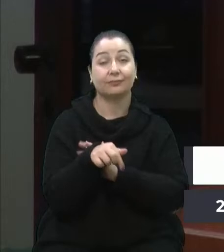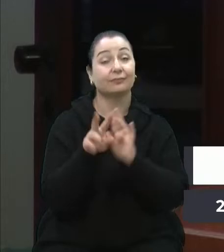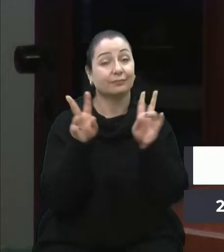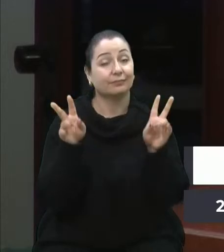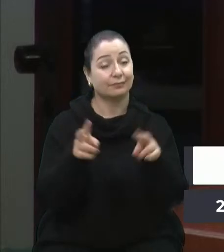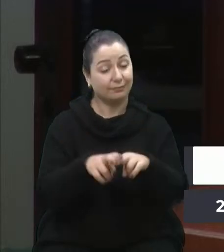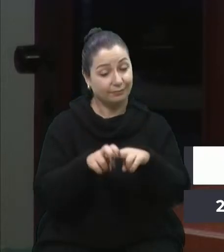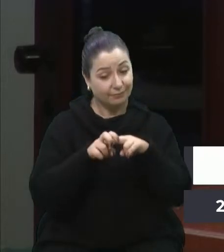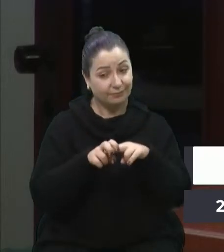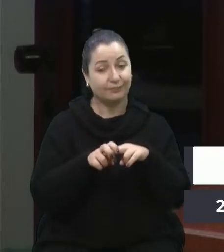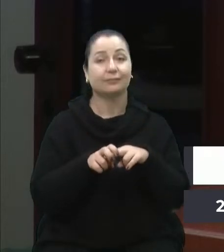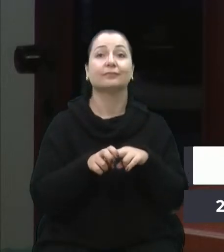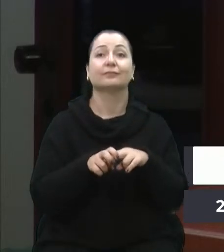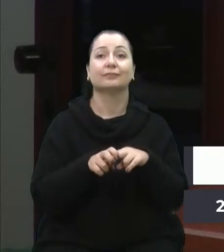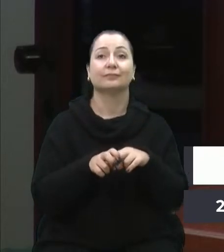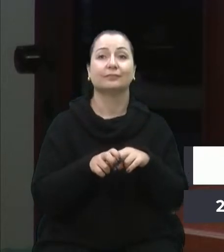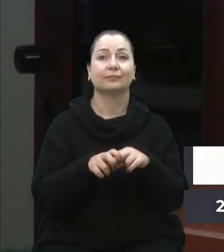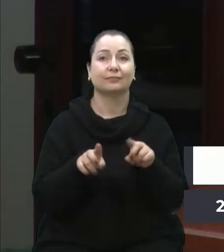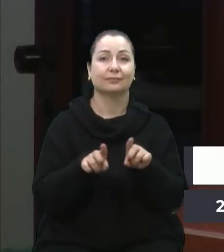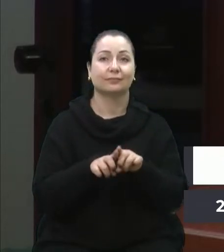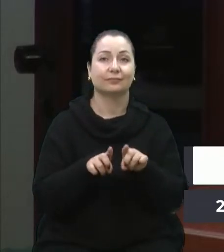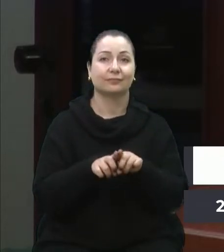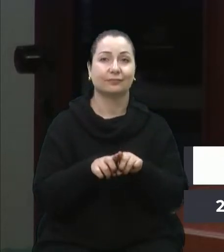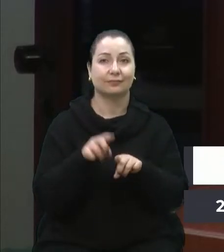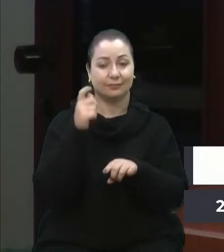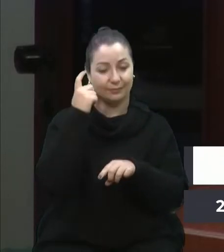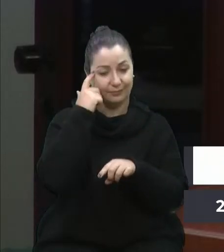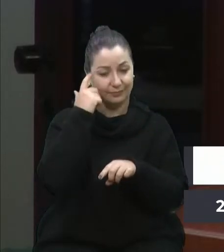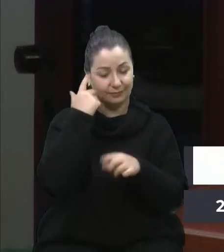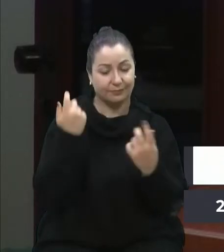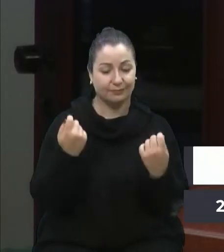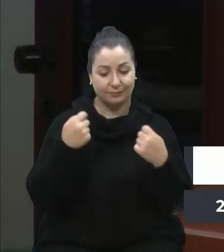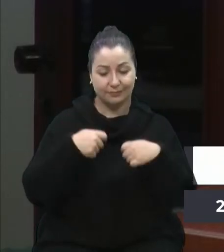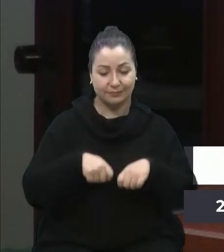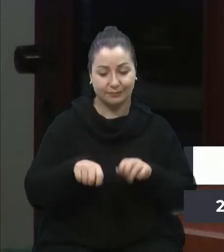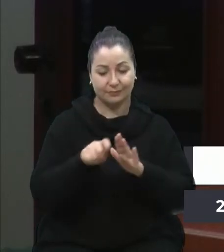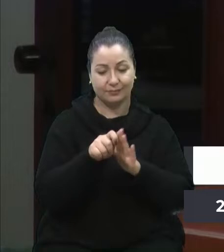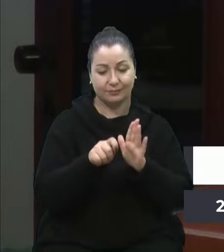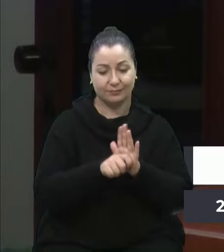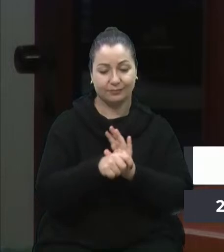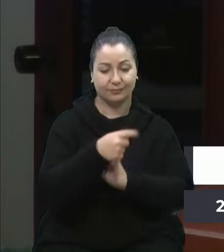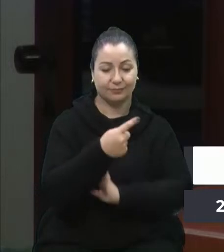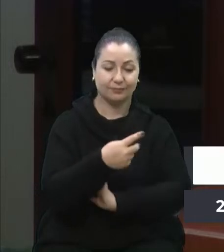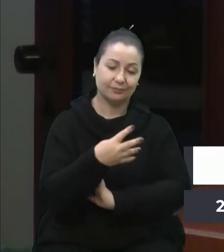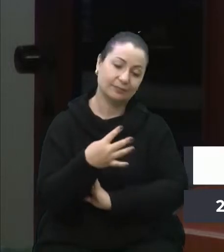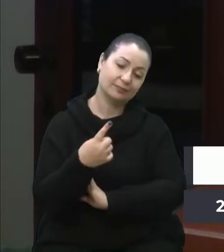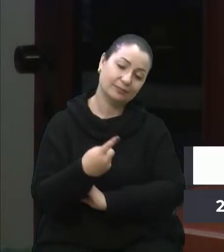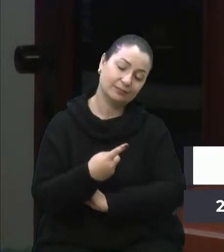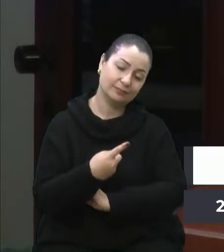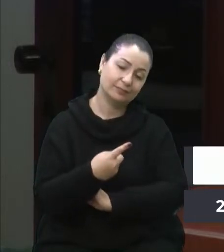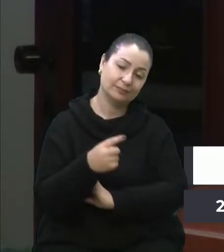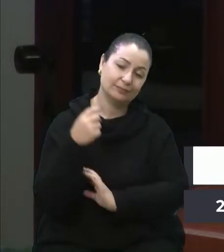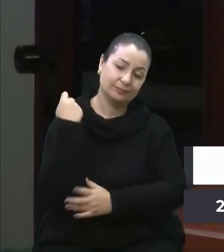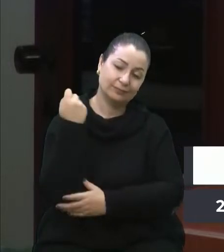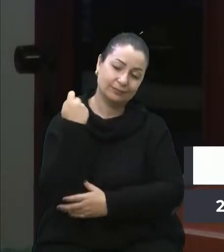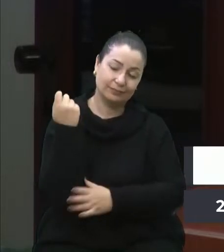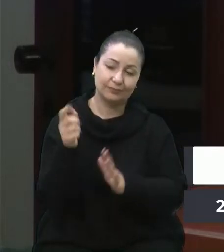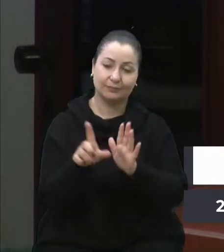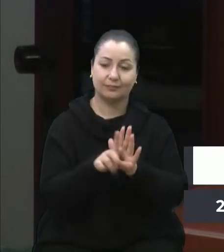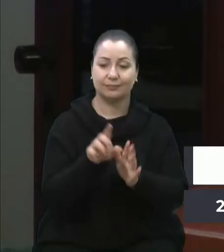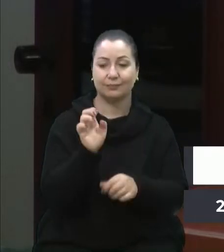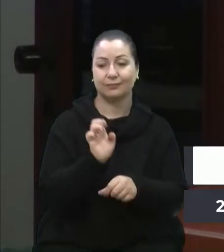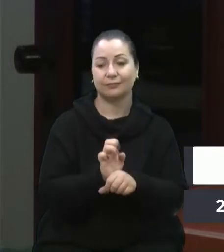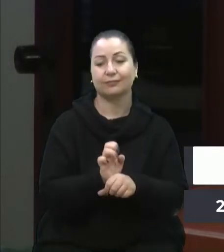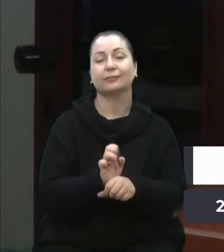sentido, também leciona a possibilidade do artigo 141 da Constituição Estadual do Rio Grande do Sul, concessão de benefícios fiscais, bem